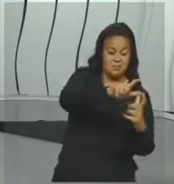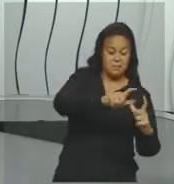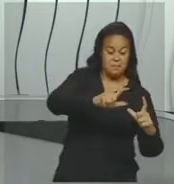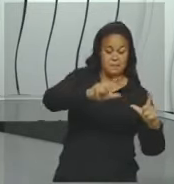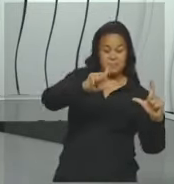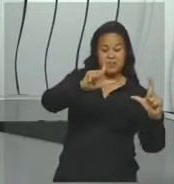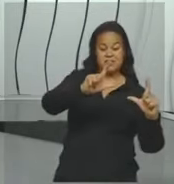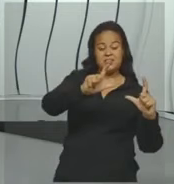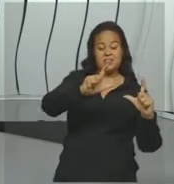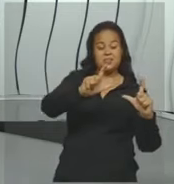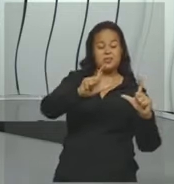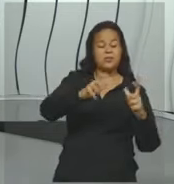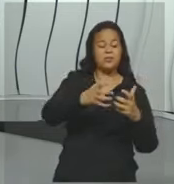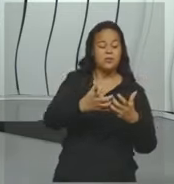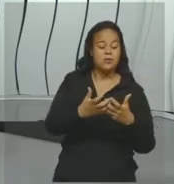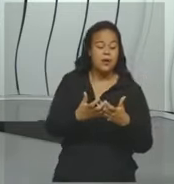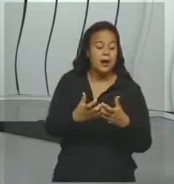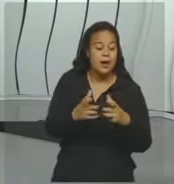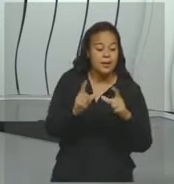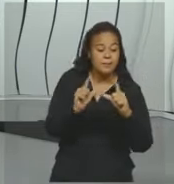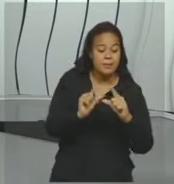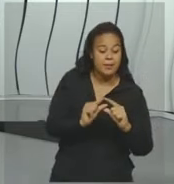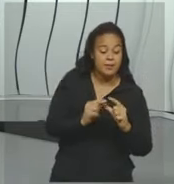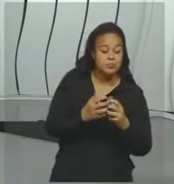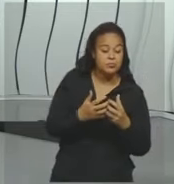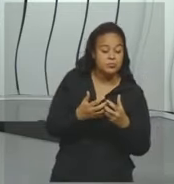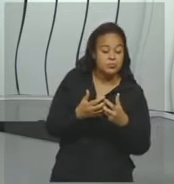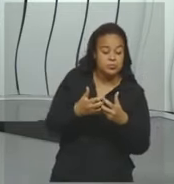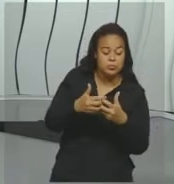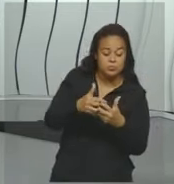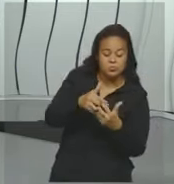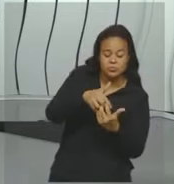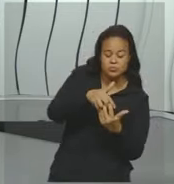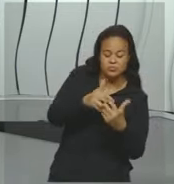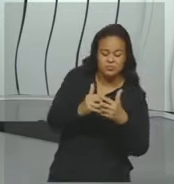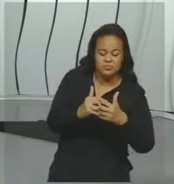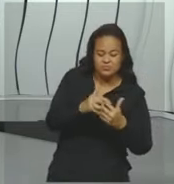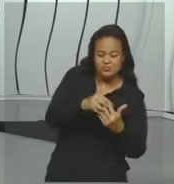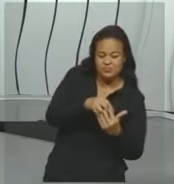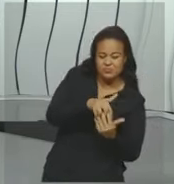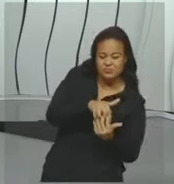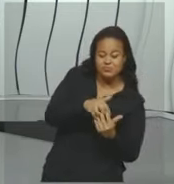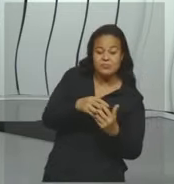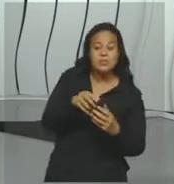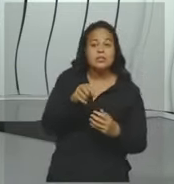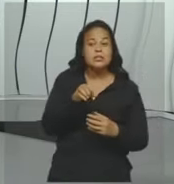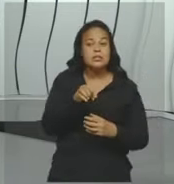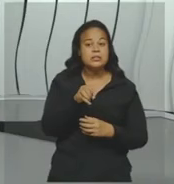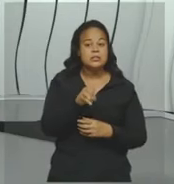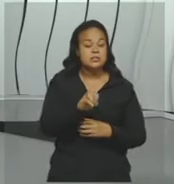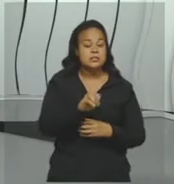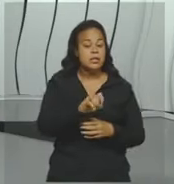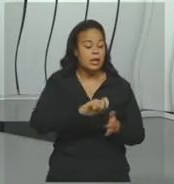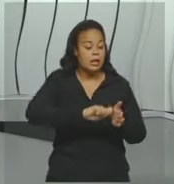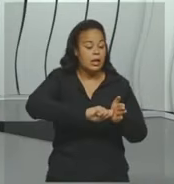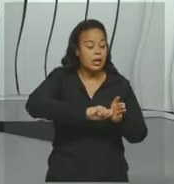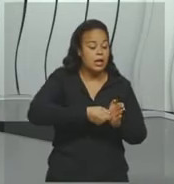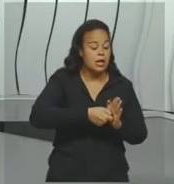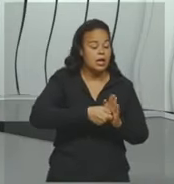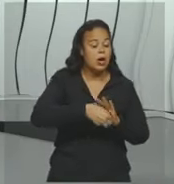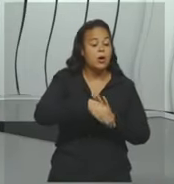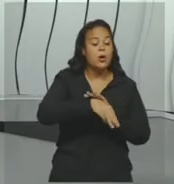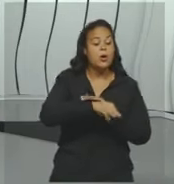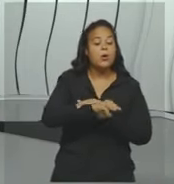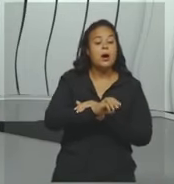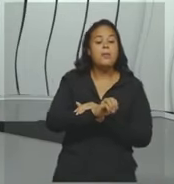menor faça muito mais força. E o contrário também pode acontecer. Se o motor estiver ligado nessa engrenagem